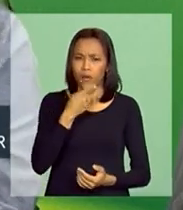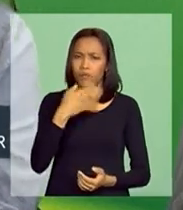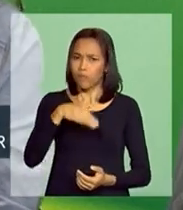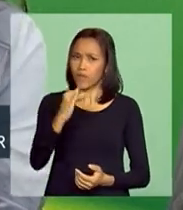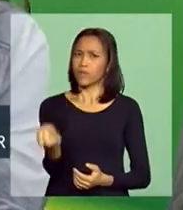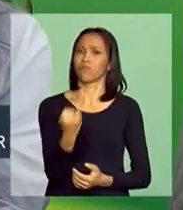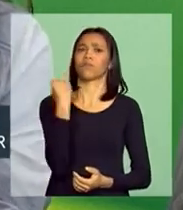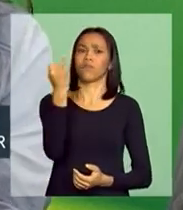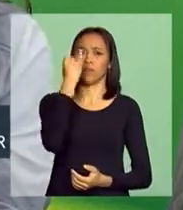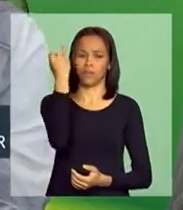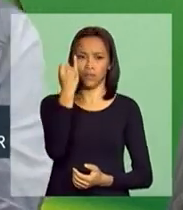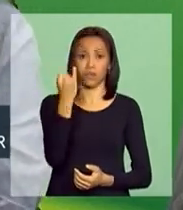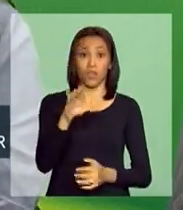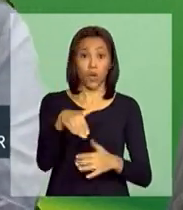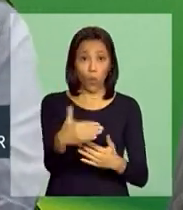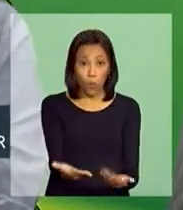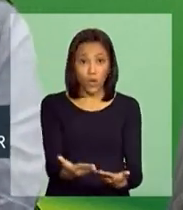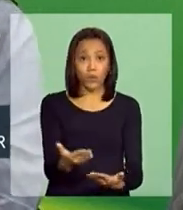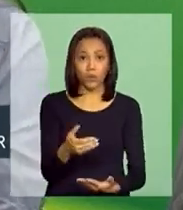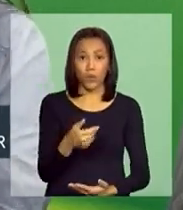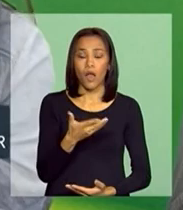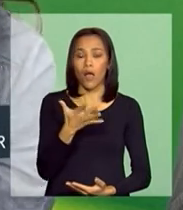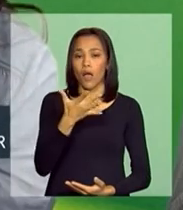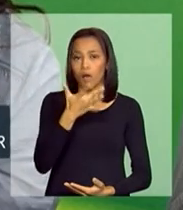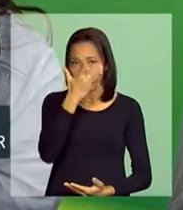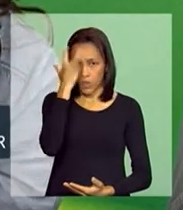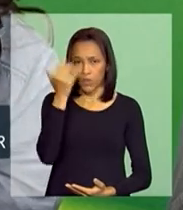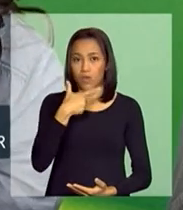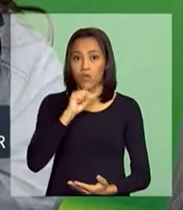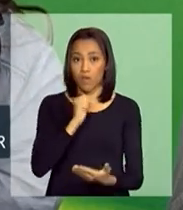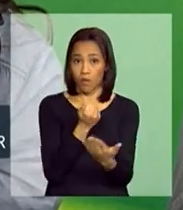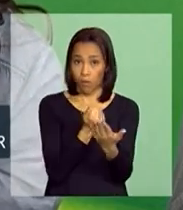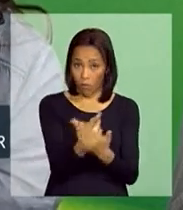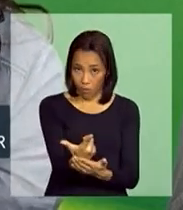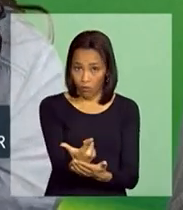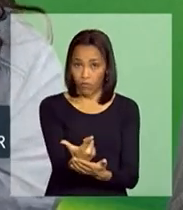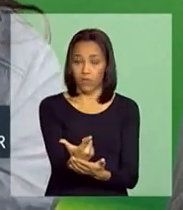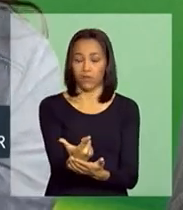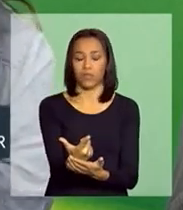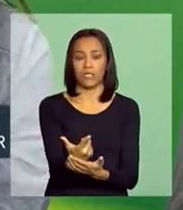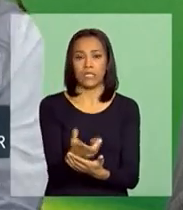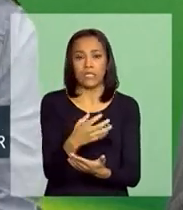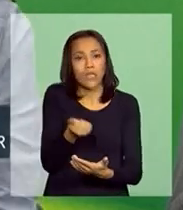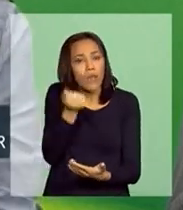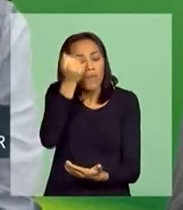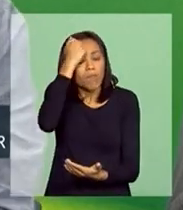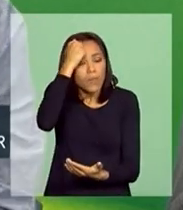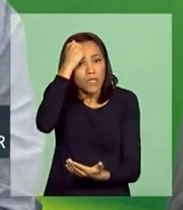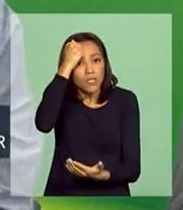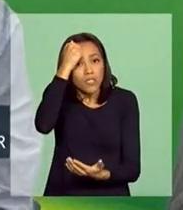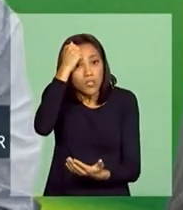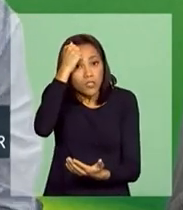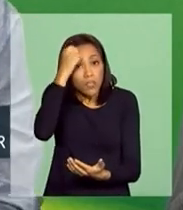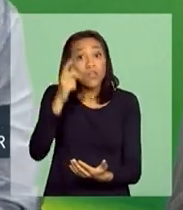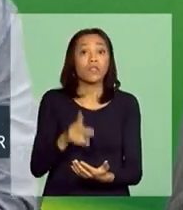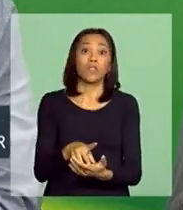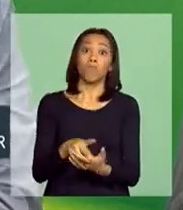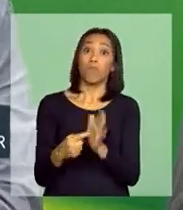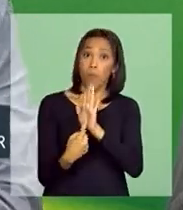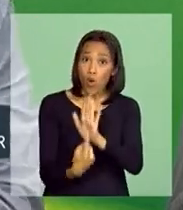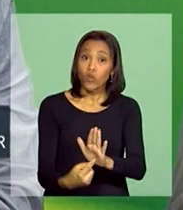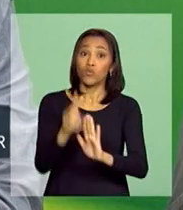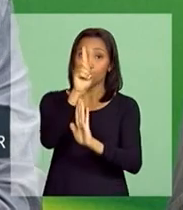na mesma momento em que o consumidor ele se arrepende e exerce o direito de arrependimento